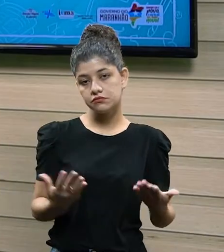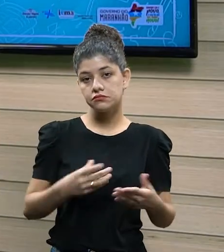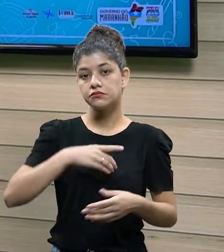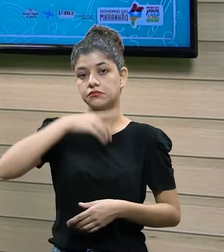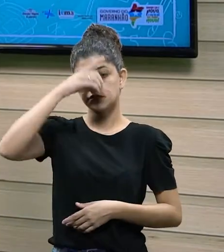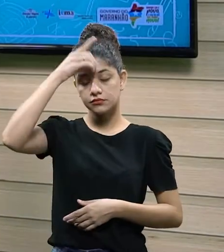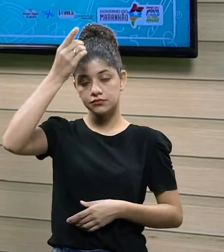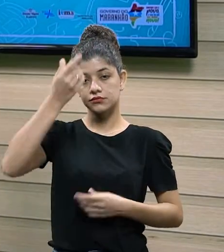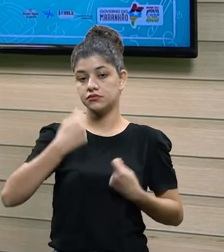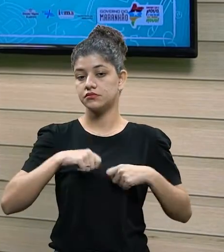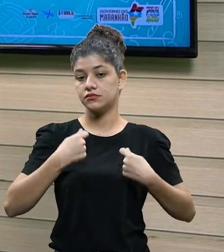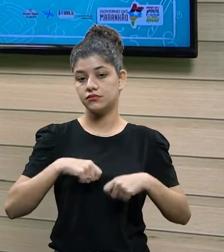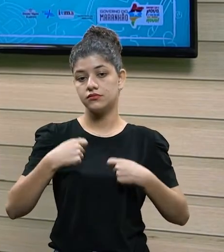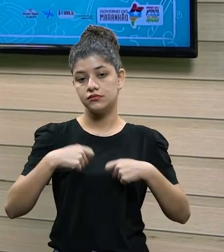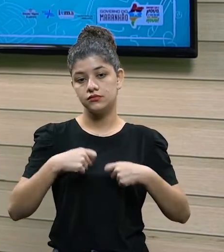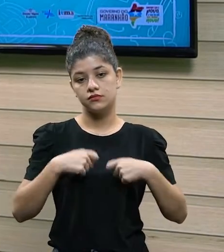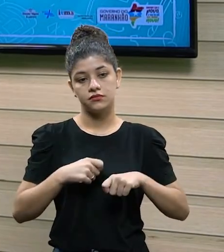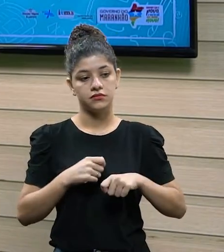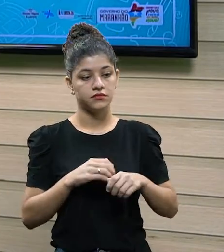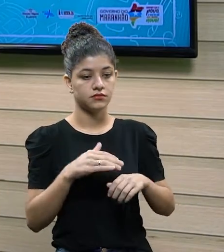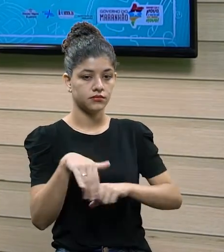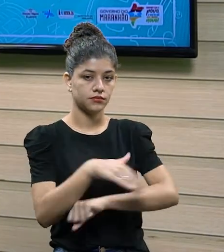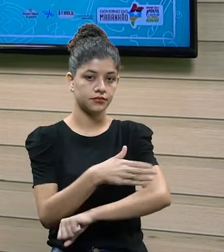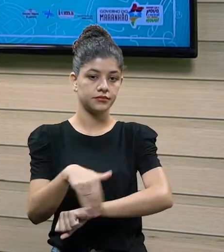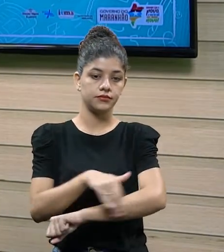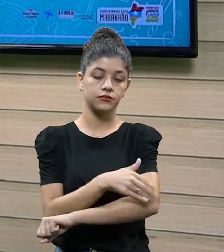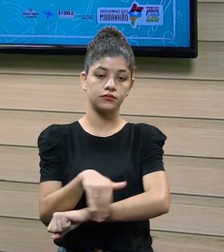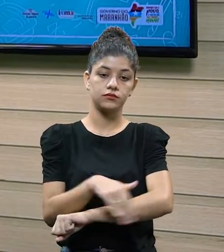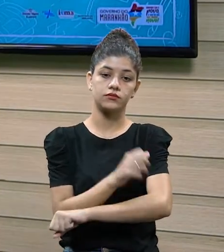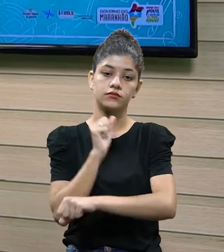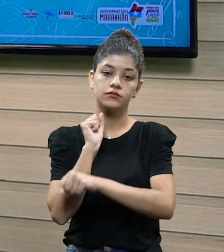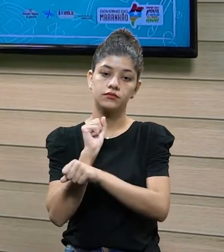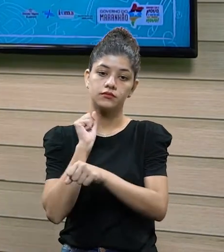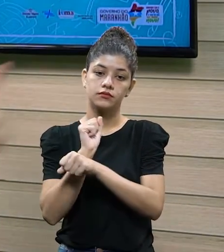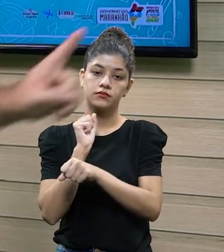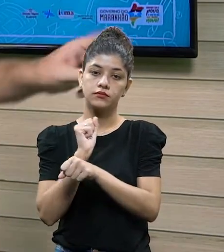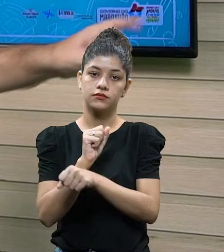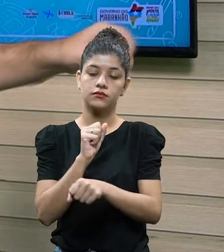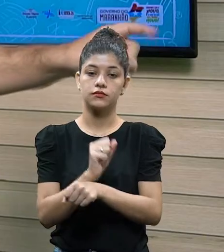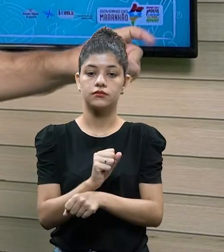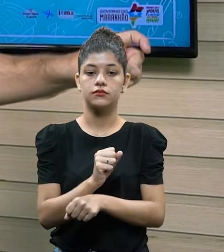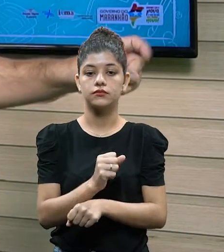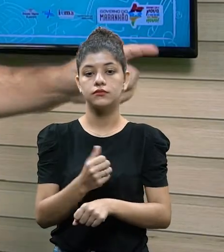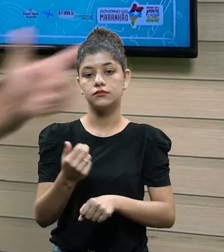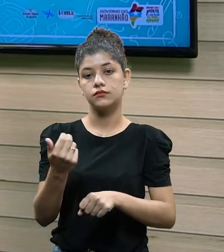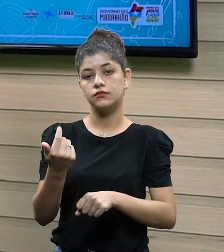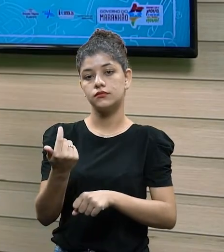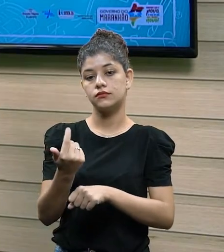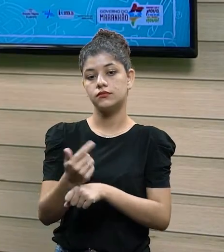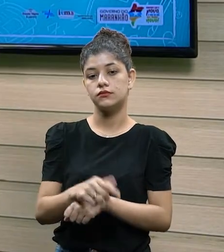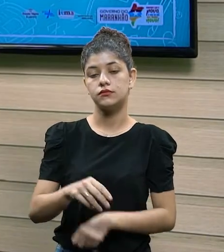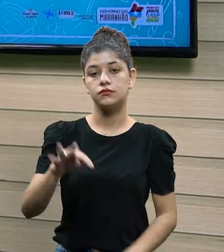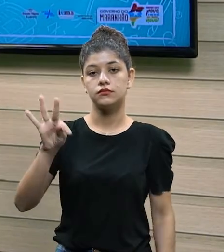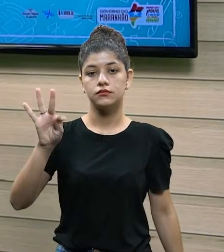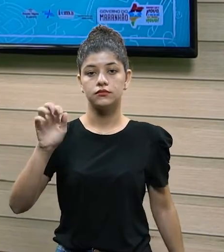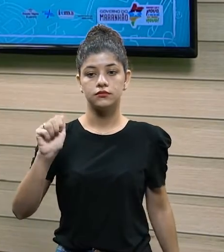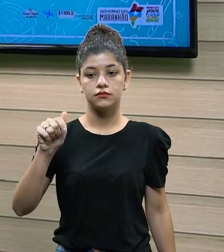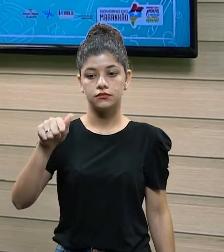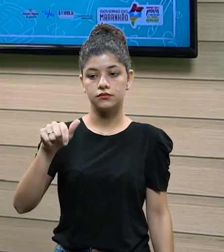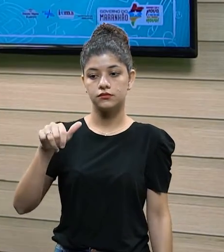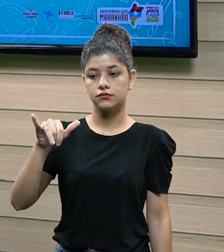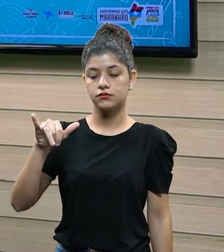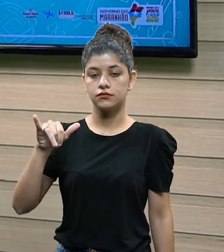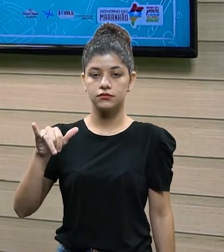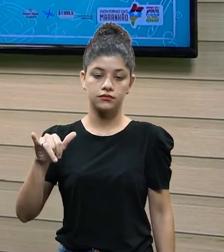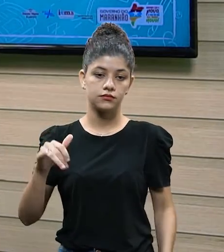criatividade. Então eu não preciso mais ficar lá na beira da avenida, como antigamente, esperar o táxi passar e ficar táxi. Ou então ligar para um